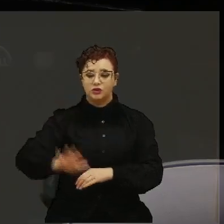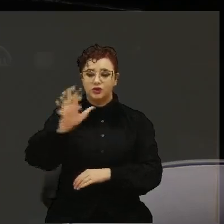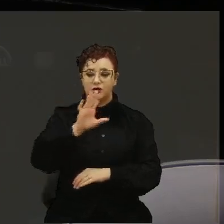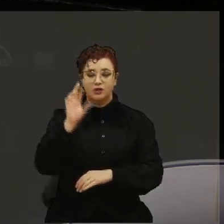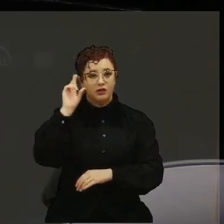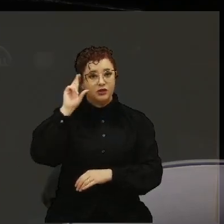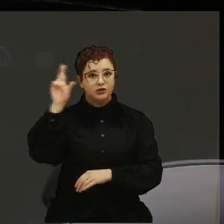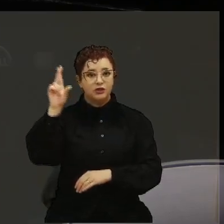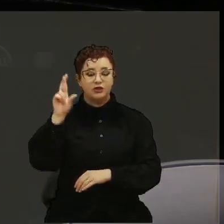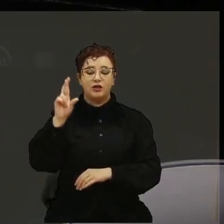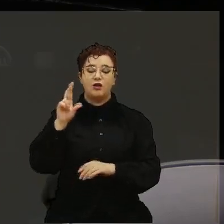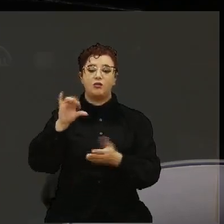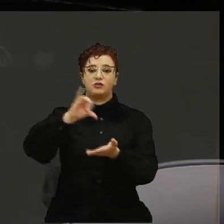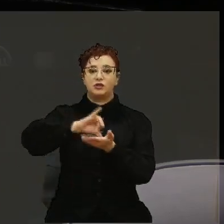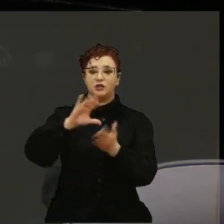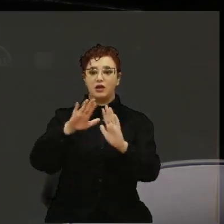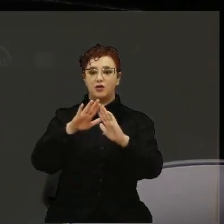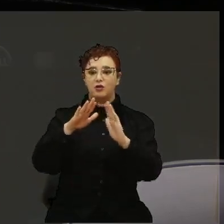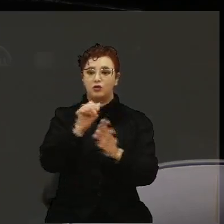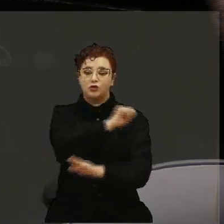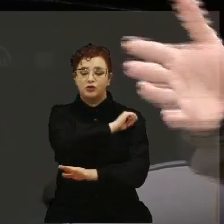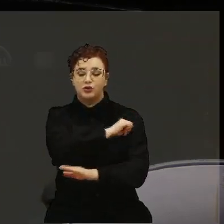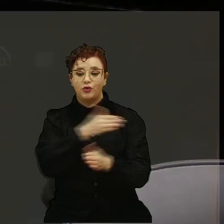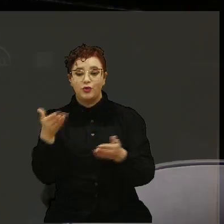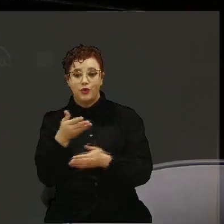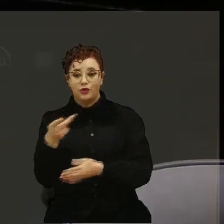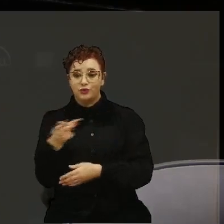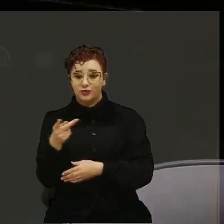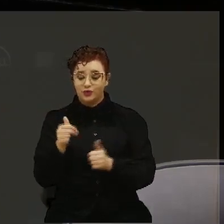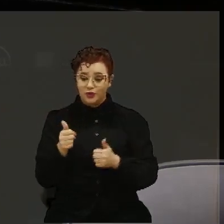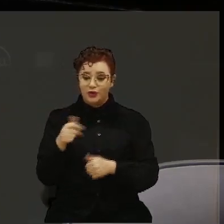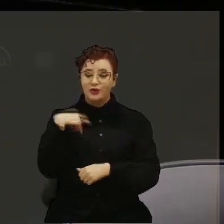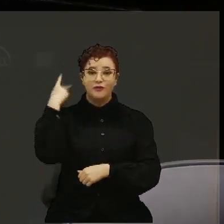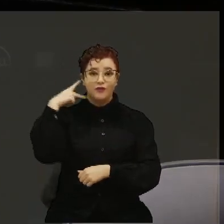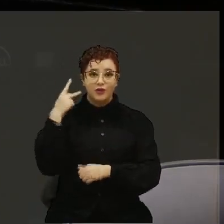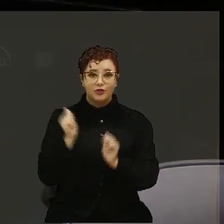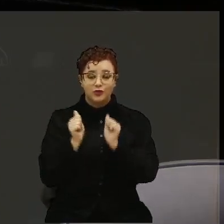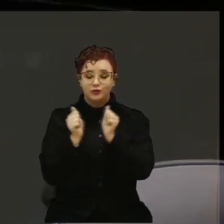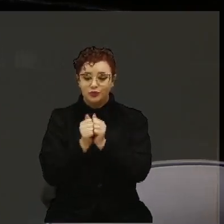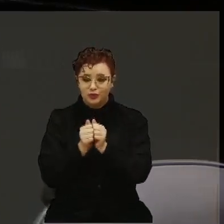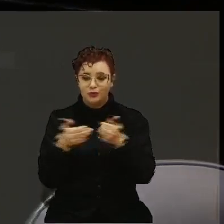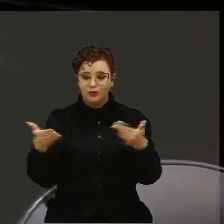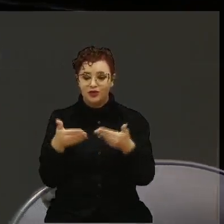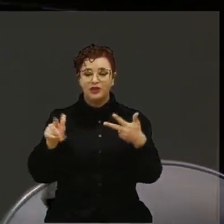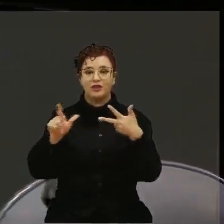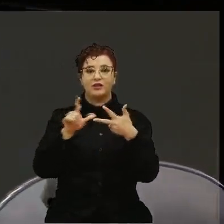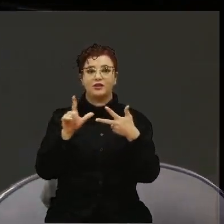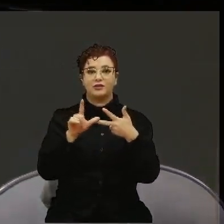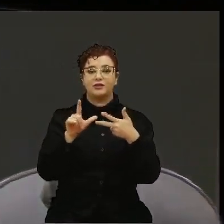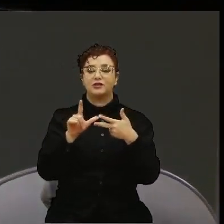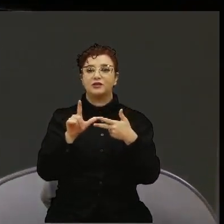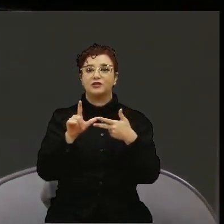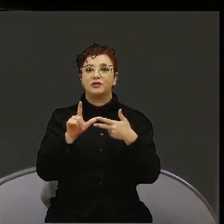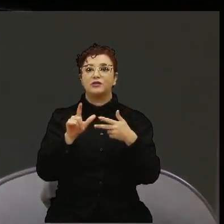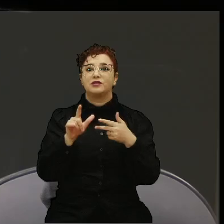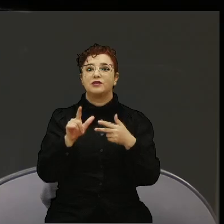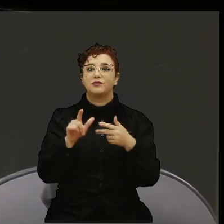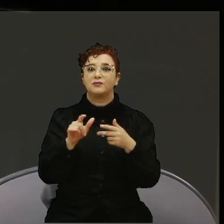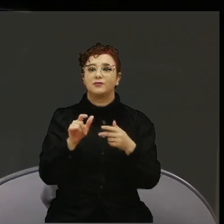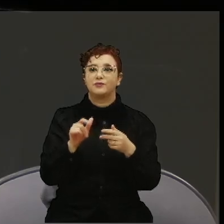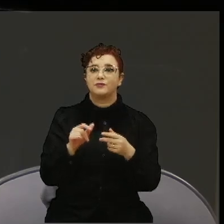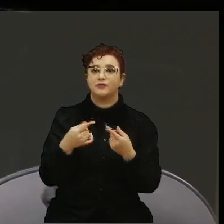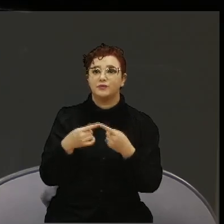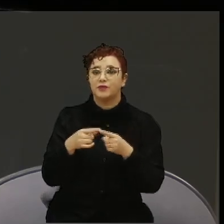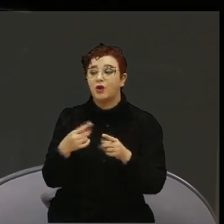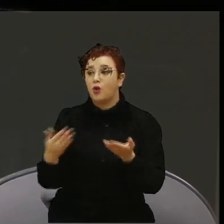Central dos Estudantes juntos. E hoje somos vereadores juntos nessa Casa Legislativa, então ela não pode falar nesse espaço por estar exercendo a